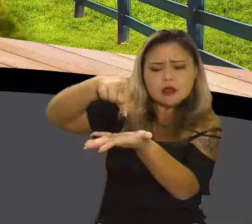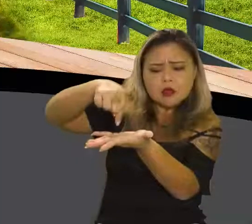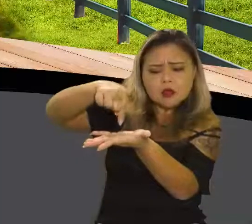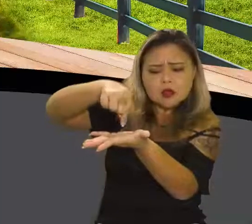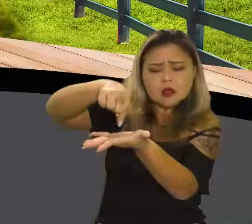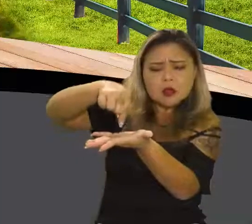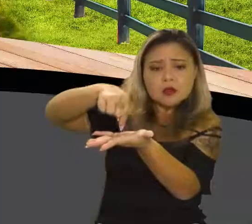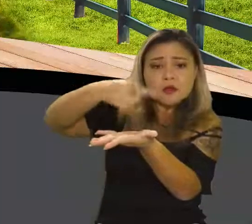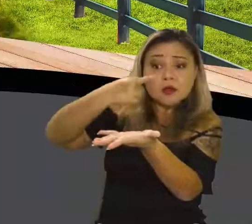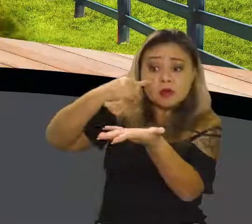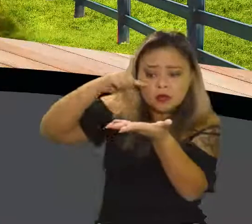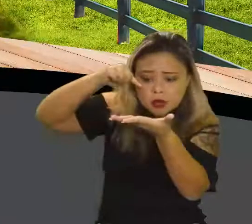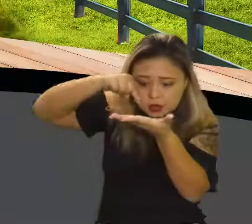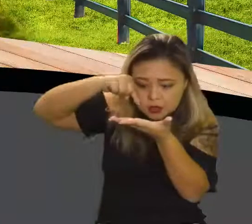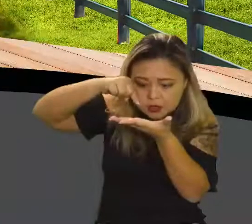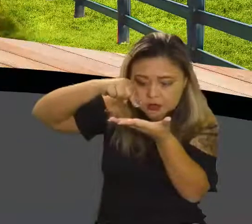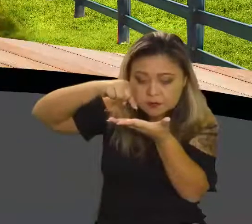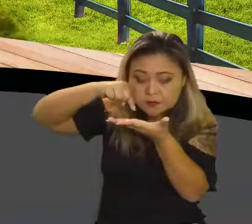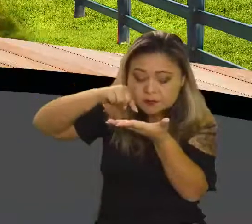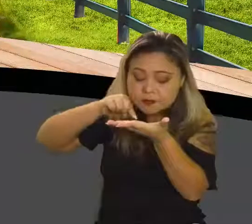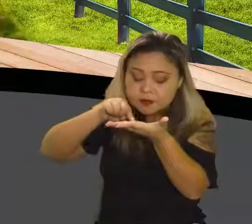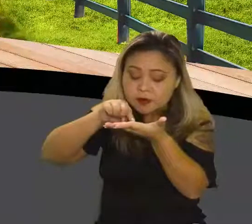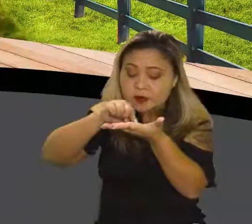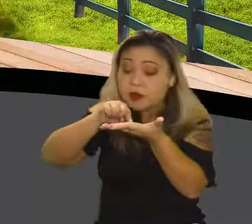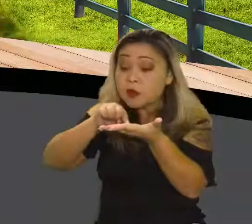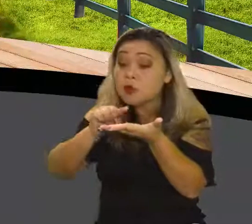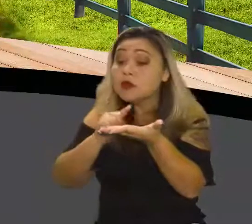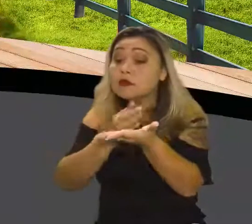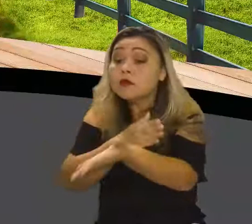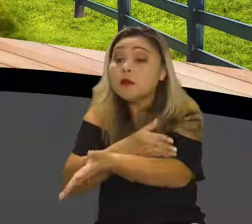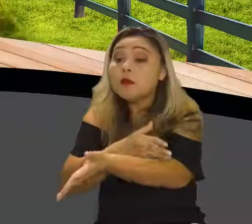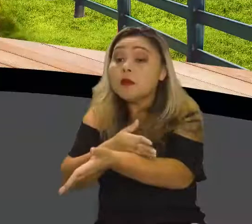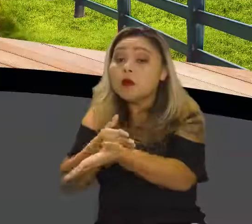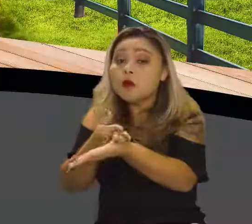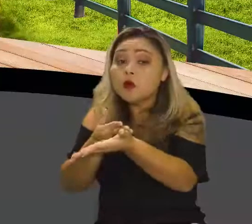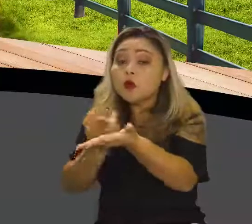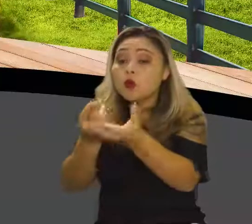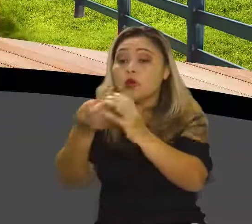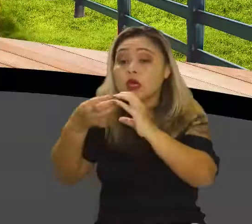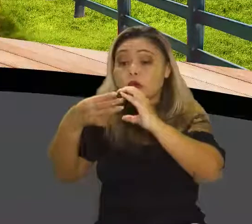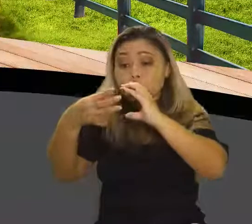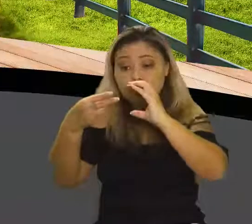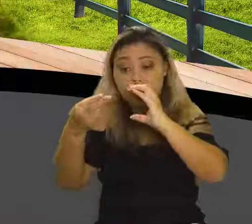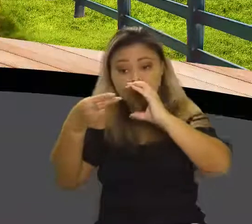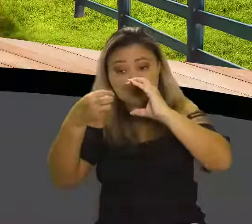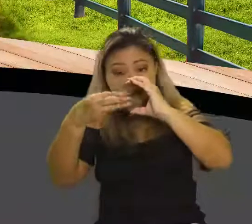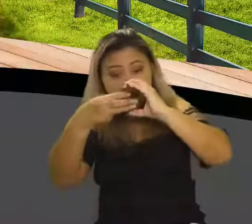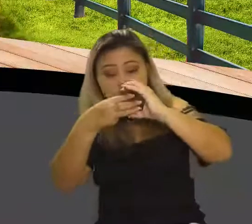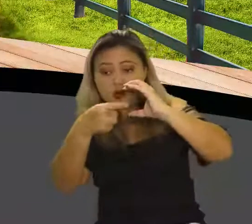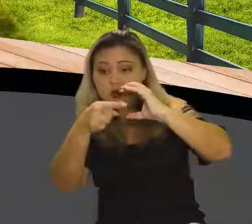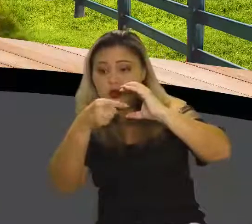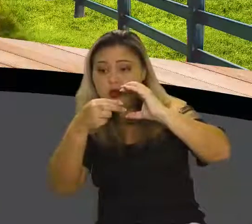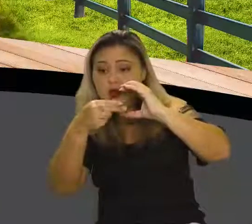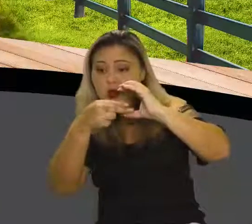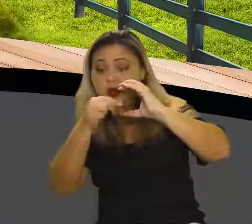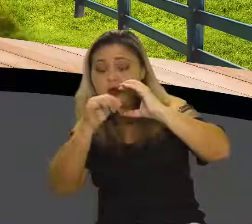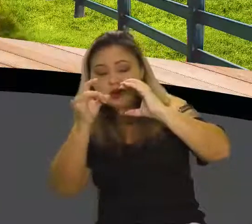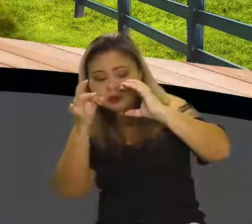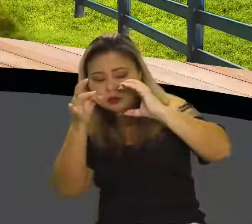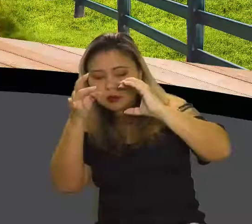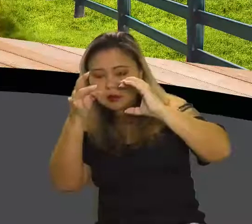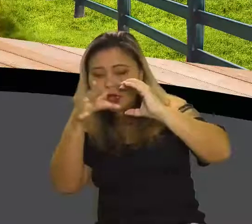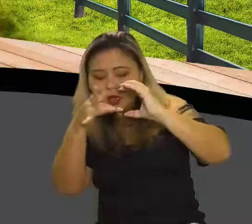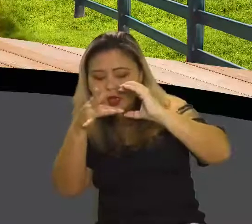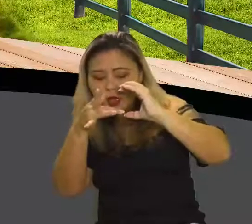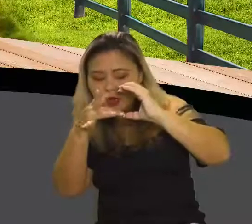no meio, dá uma olhada, tem um negocinho branco, que é o núcleo. E se ele tiver fecundado,